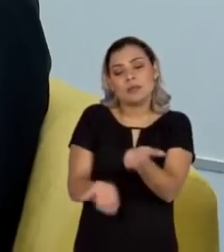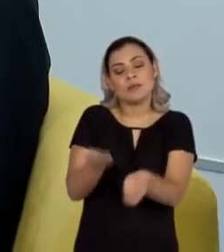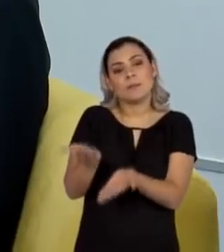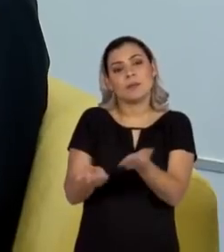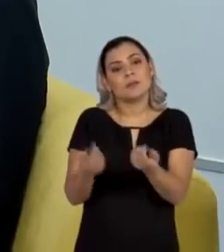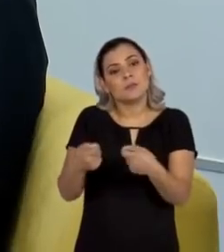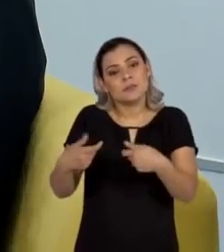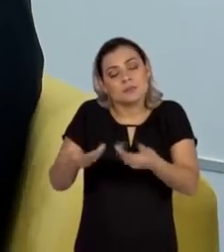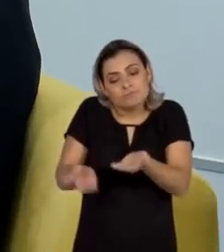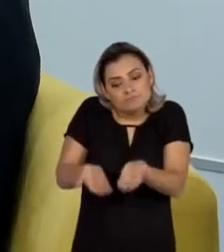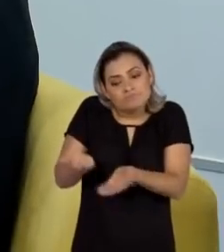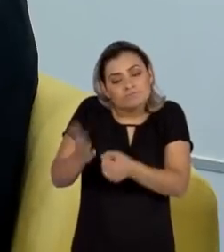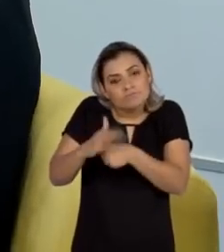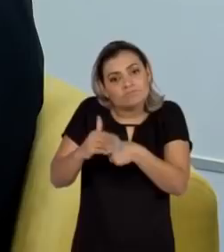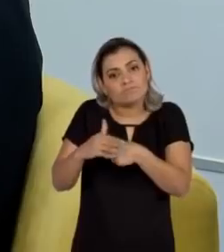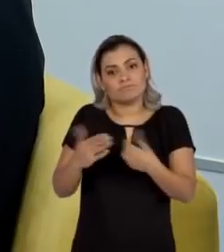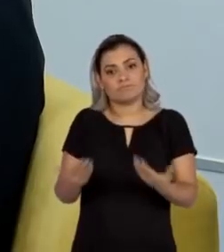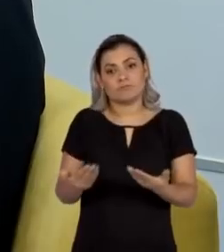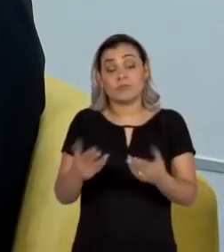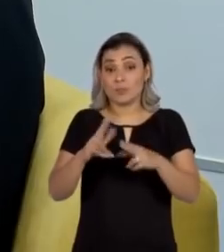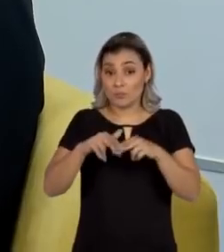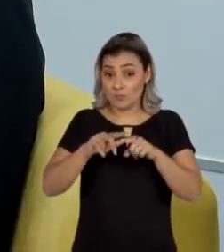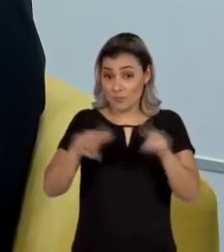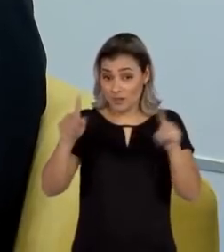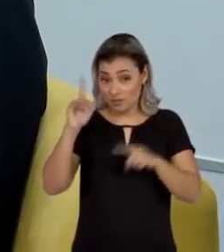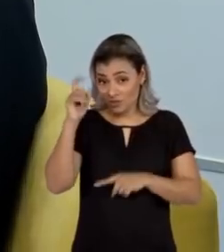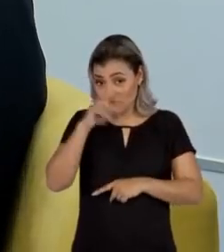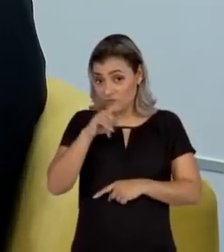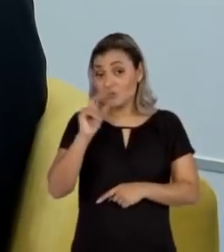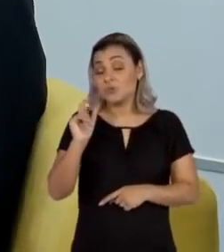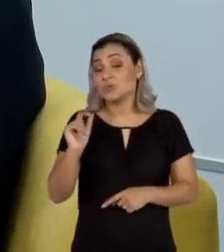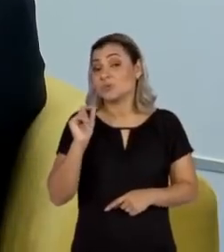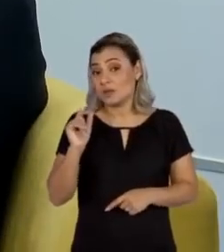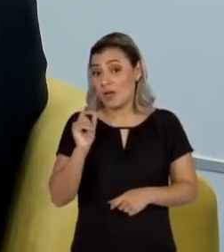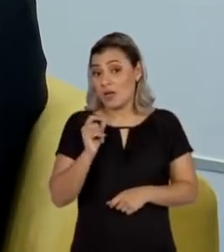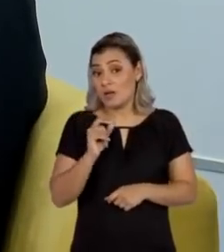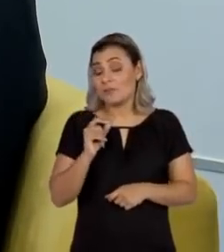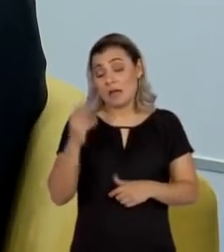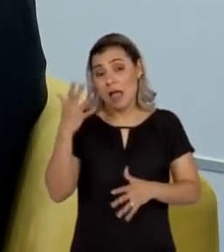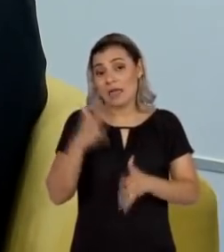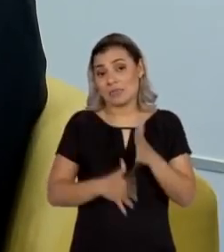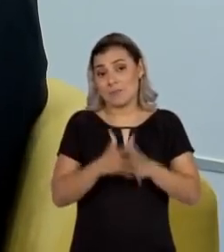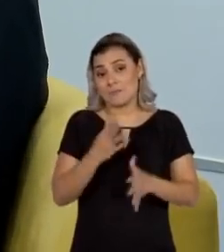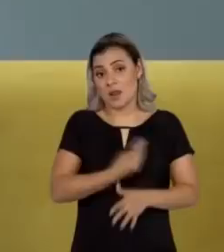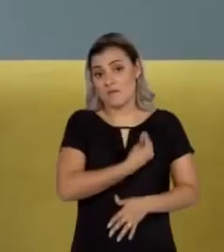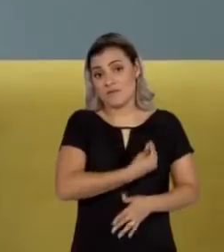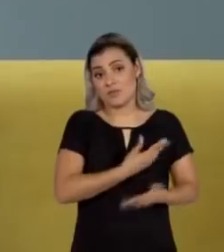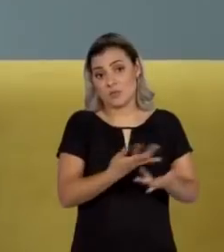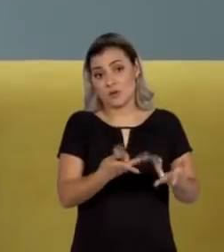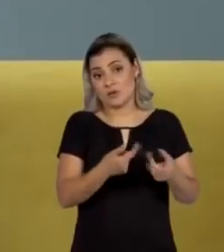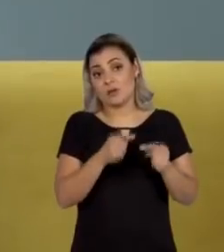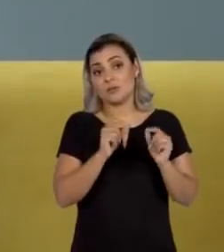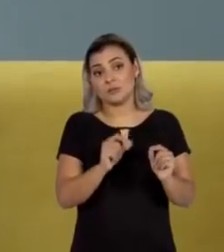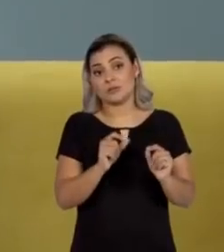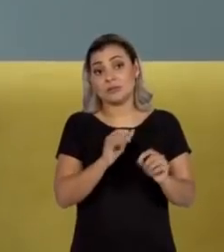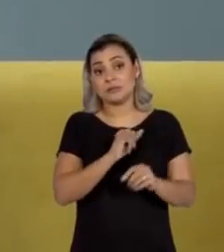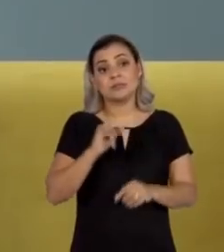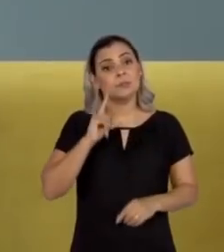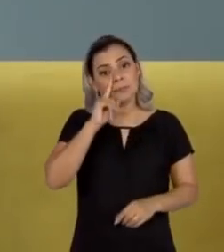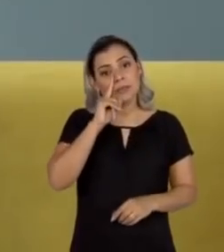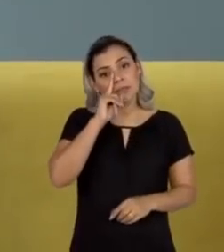que tem que ter, né? Agora, o que é difícil se acostumar e compromete a qualidade de vida é ter uma